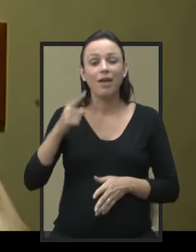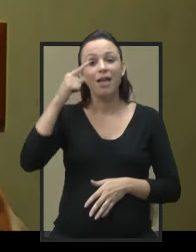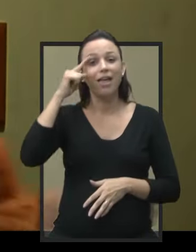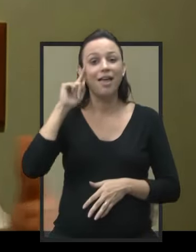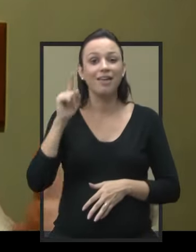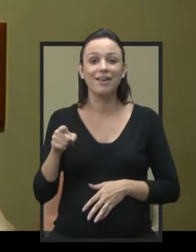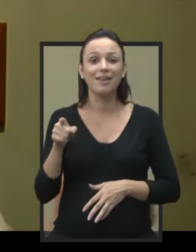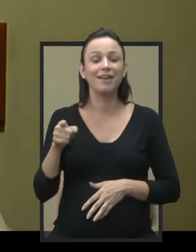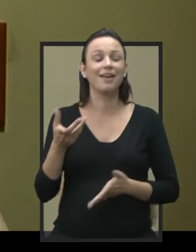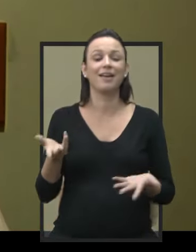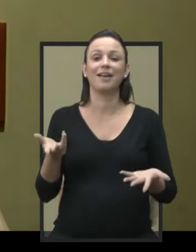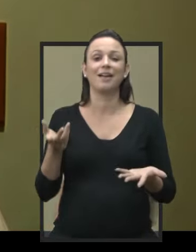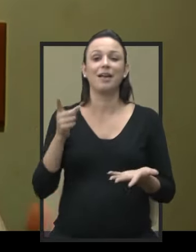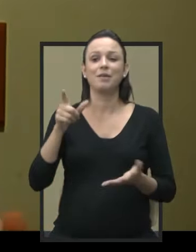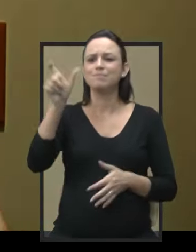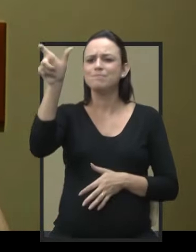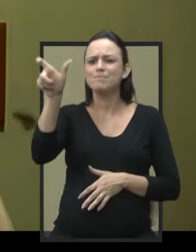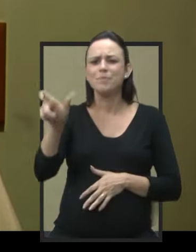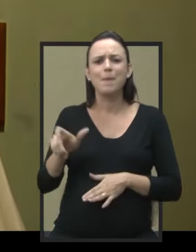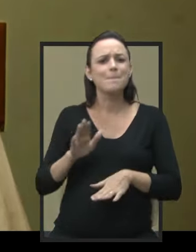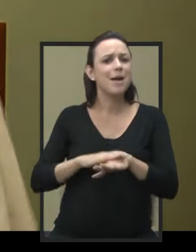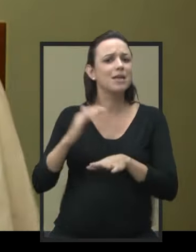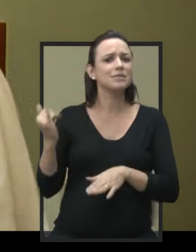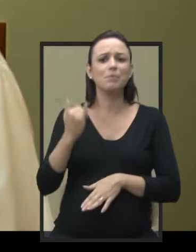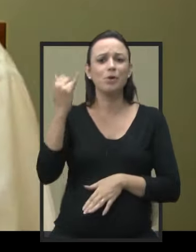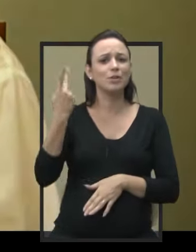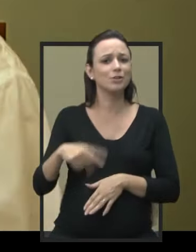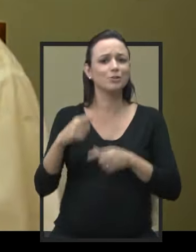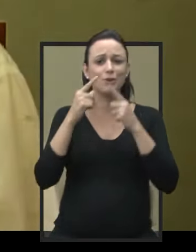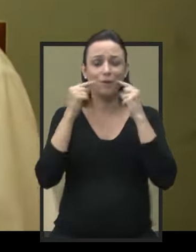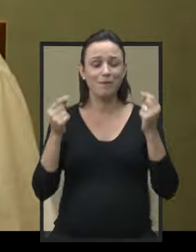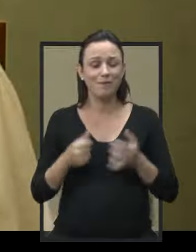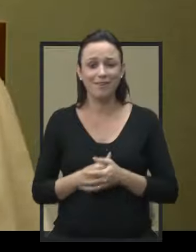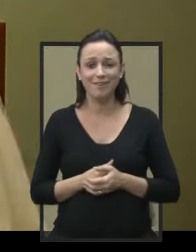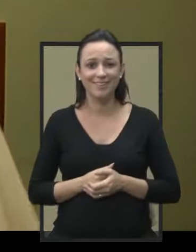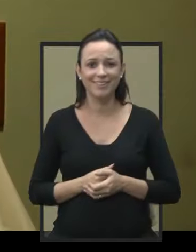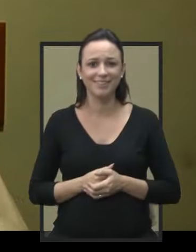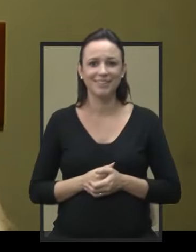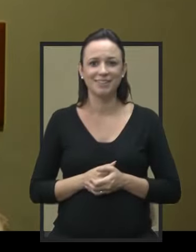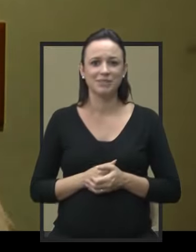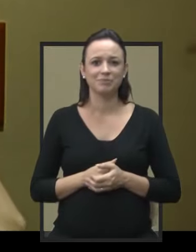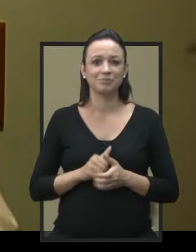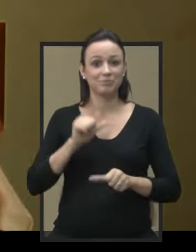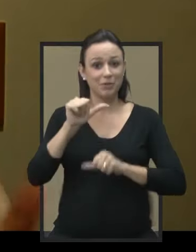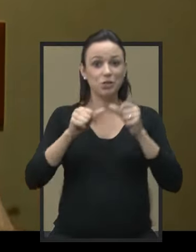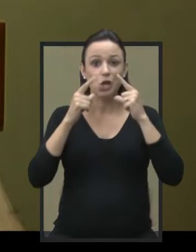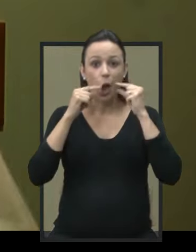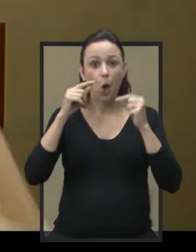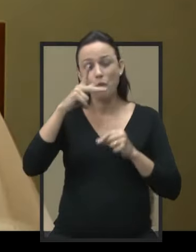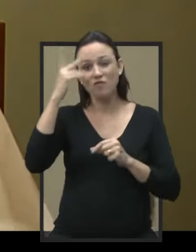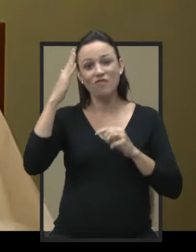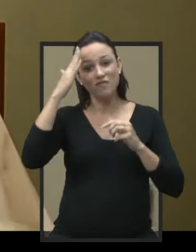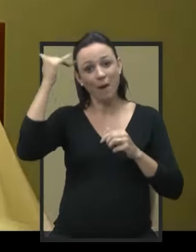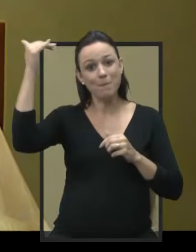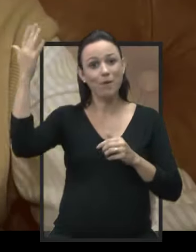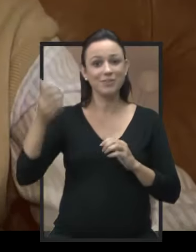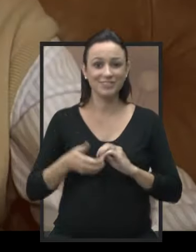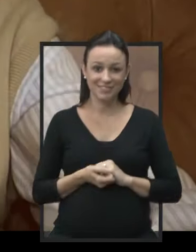Zezinho Magalhães foi o personagem mais importante da cidade lá, para tornar Jaú conhecida lá